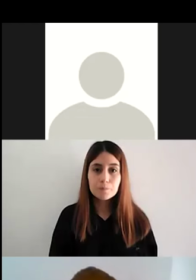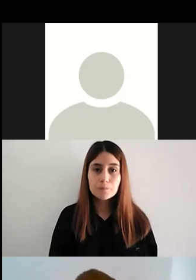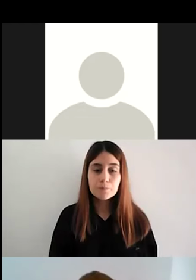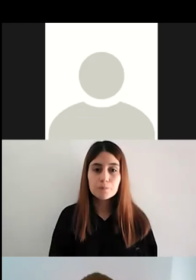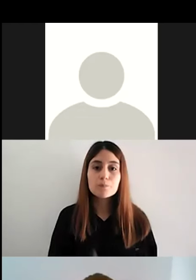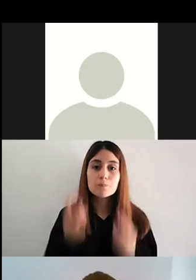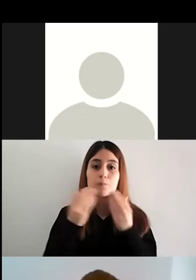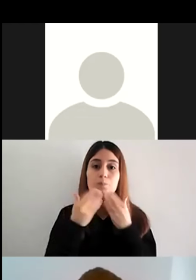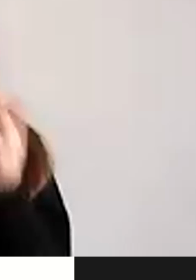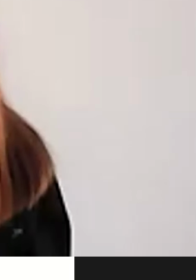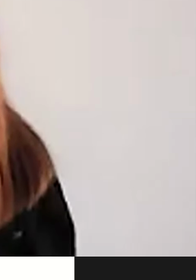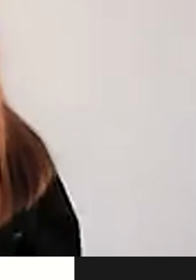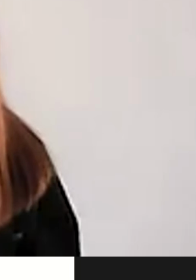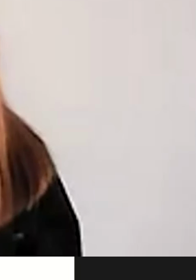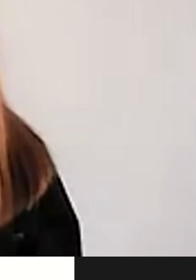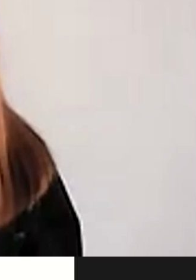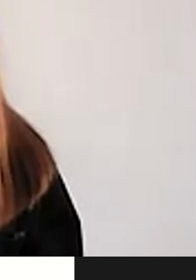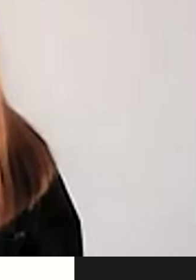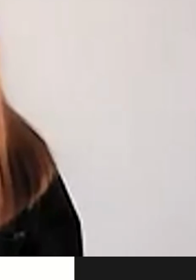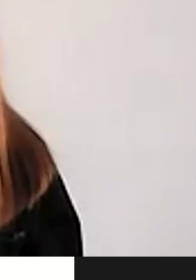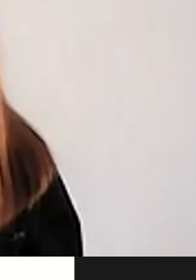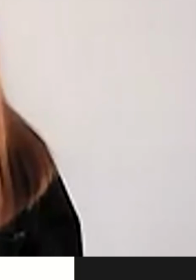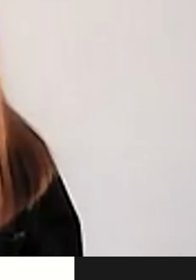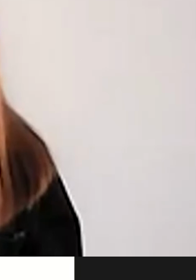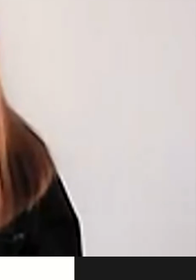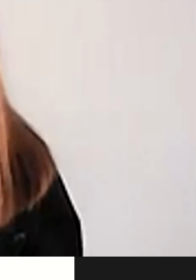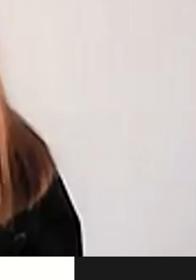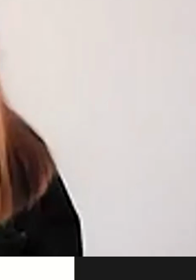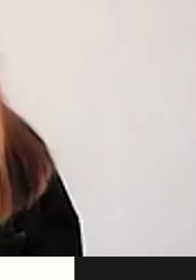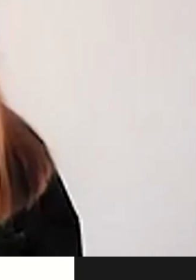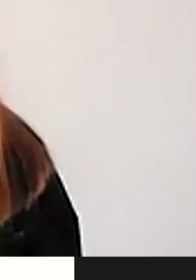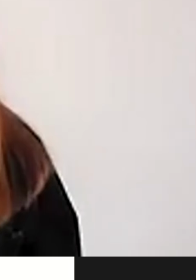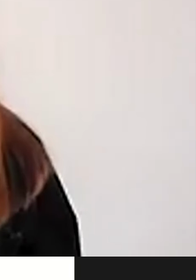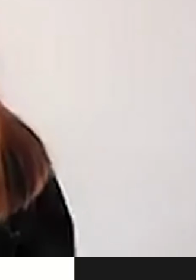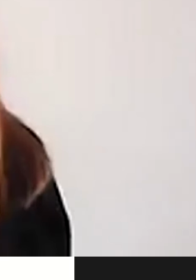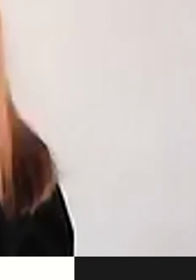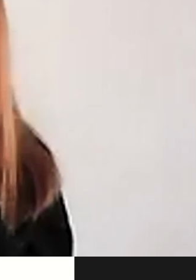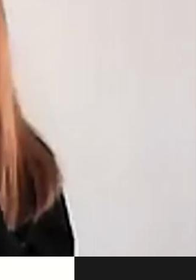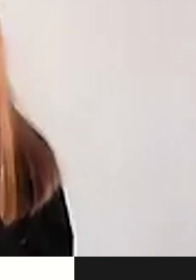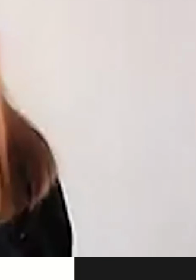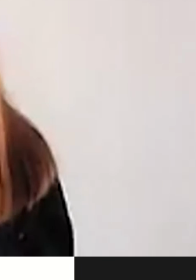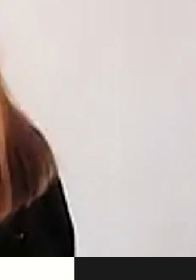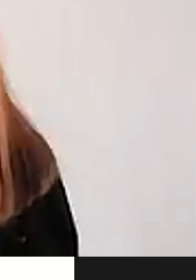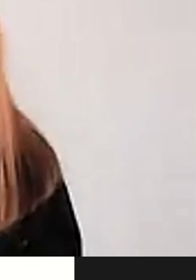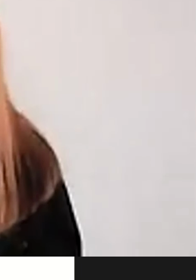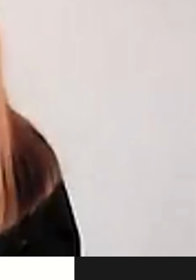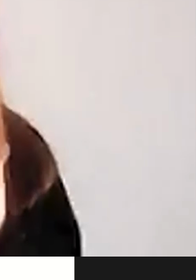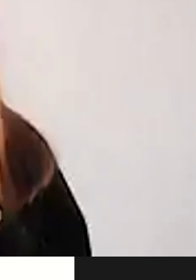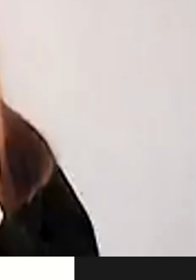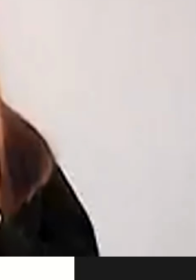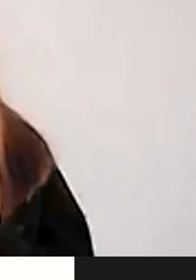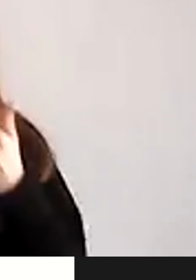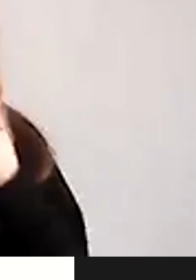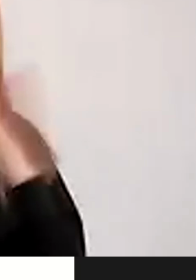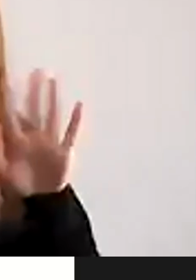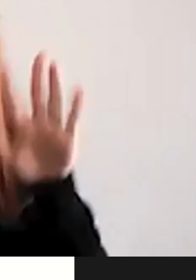Muito obrigado, Dra. Alexandra Cerqueira. A propósito das questões, relembro que o bate-papo está aberto para